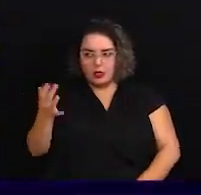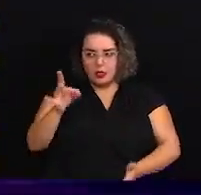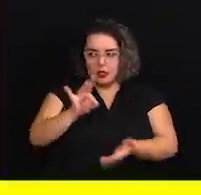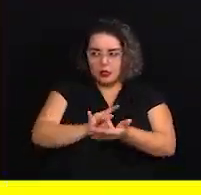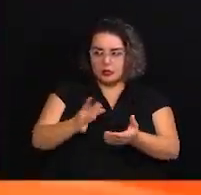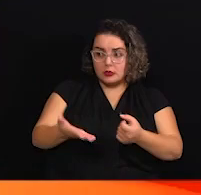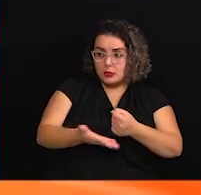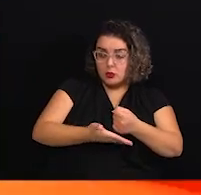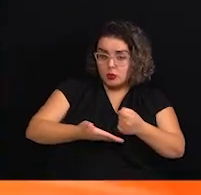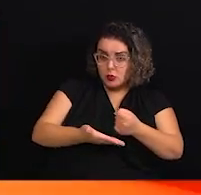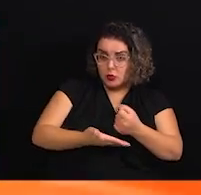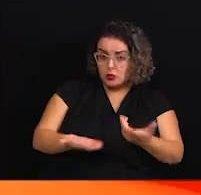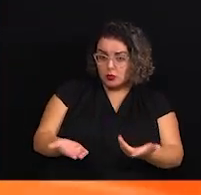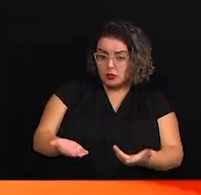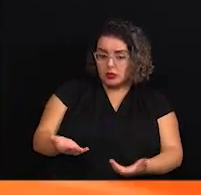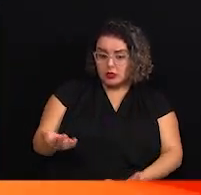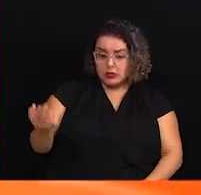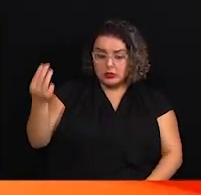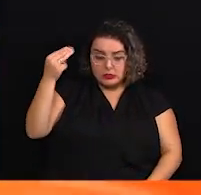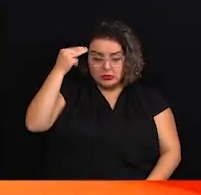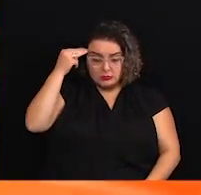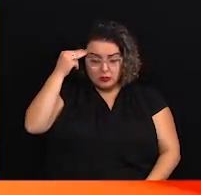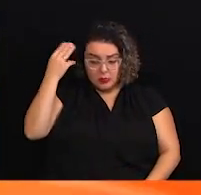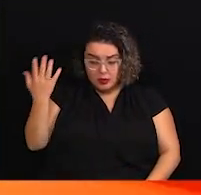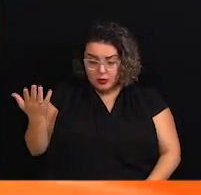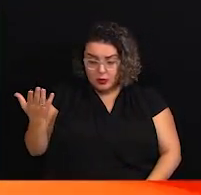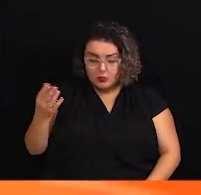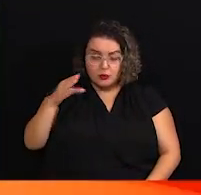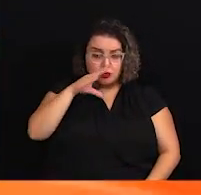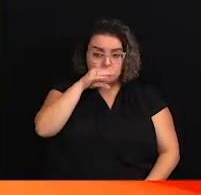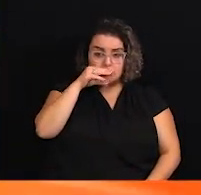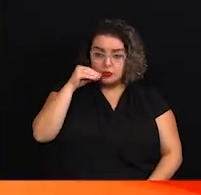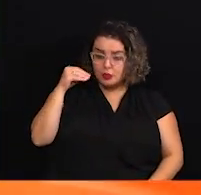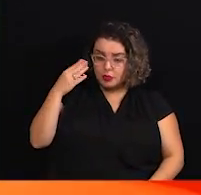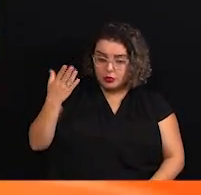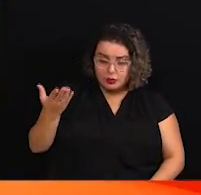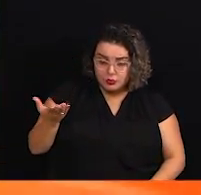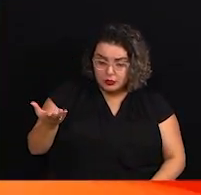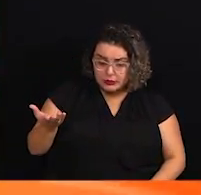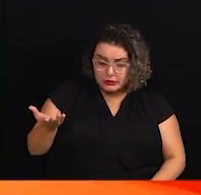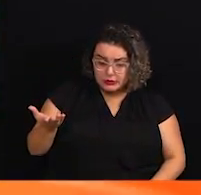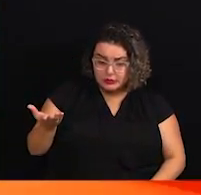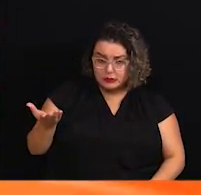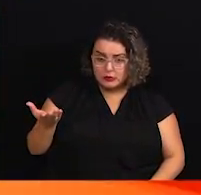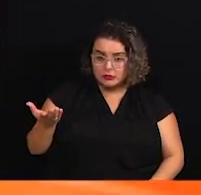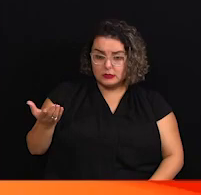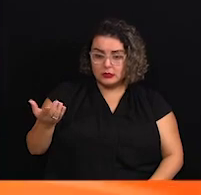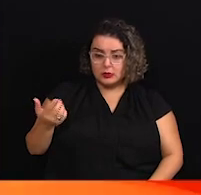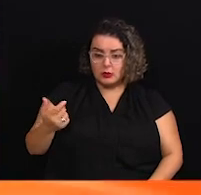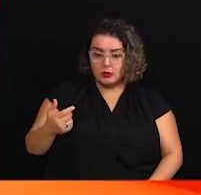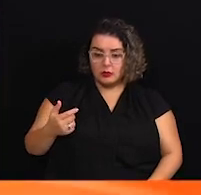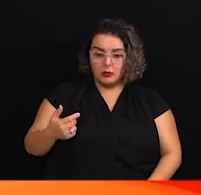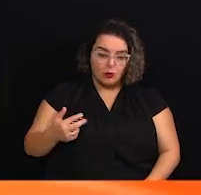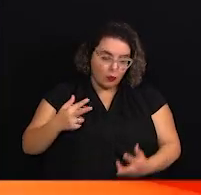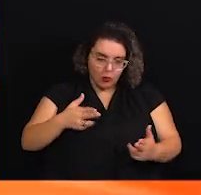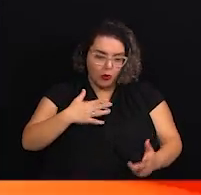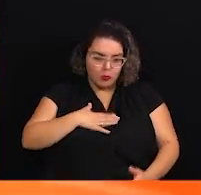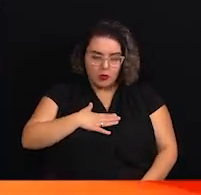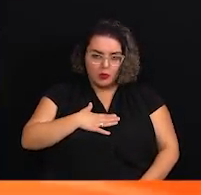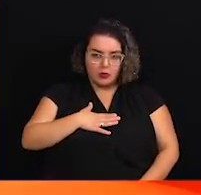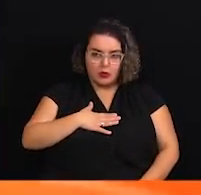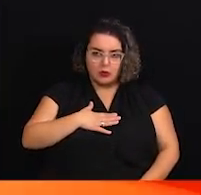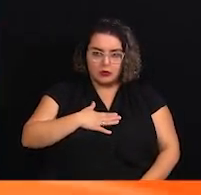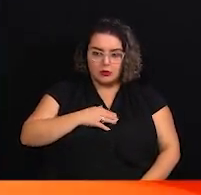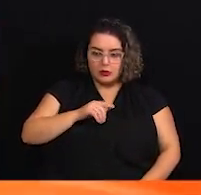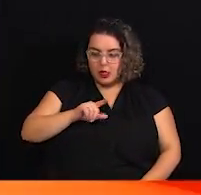verdade, baseado nas memórias de um adolescente, como eu, que nasci na Zona Leste de